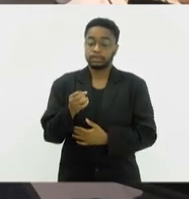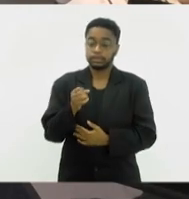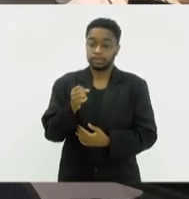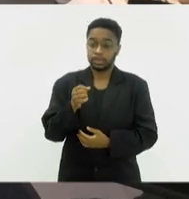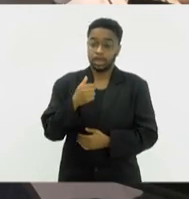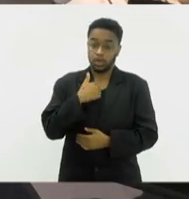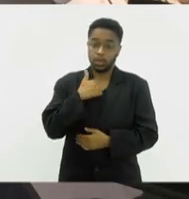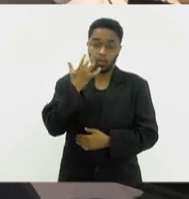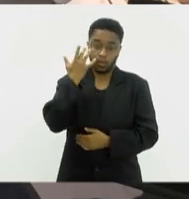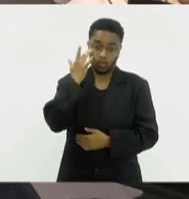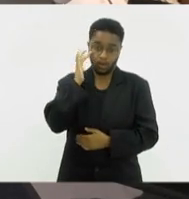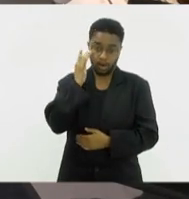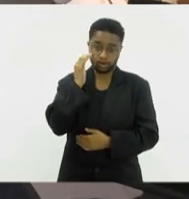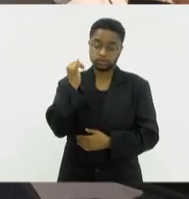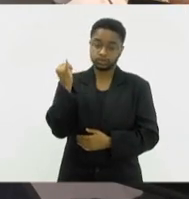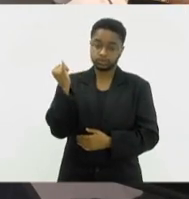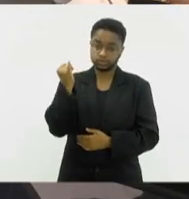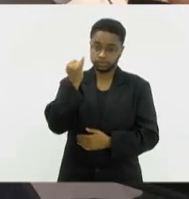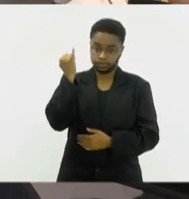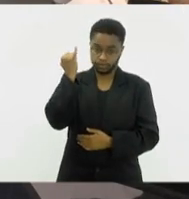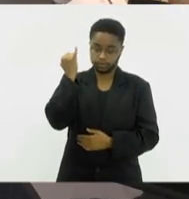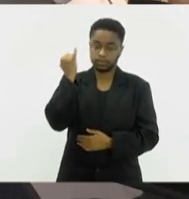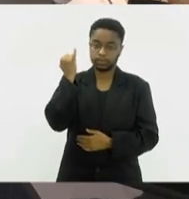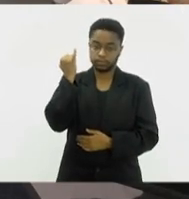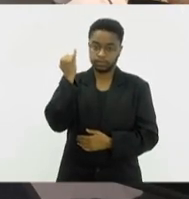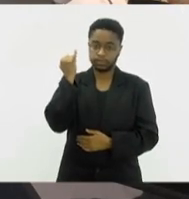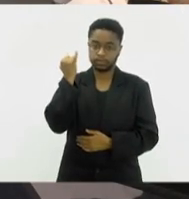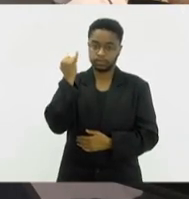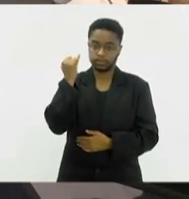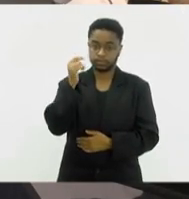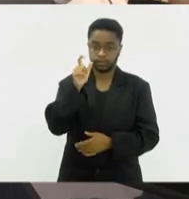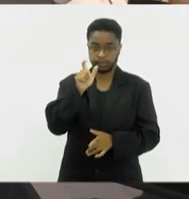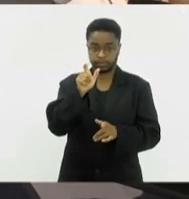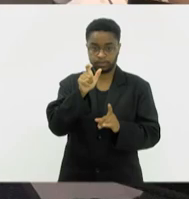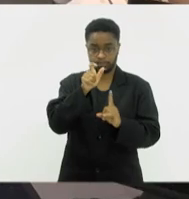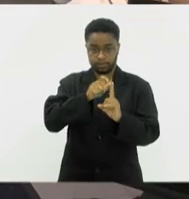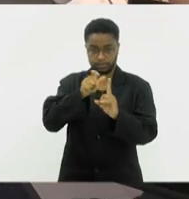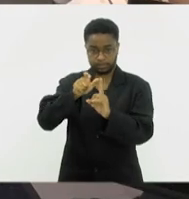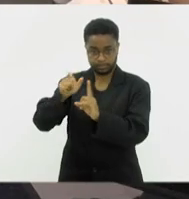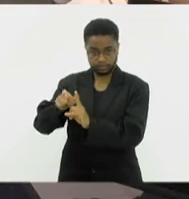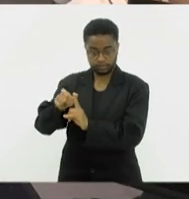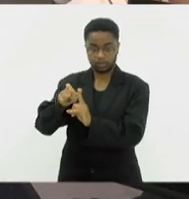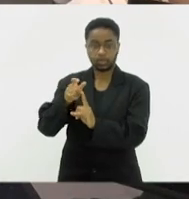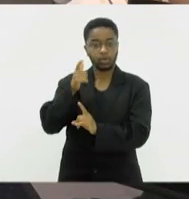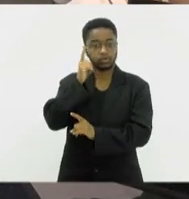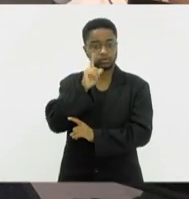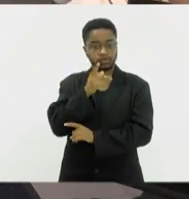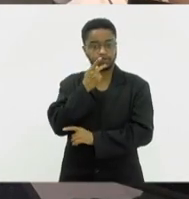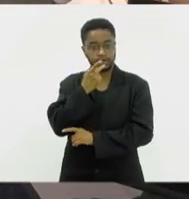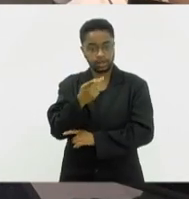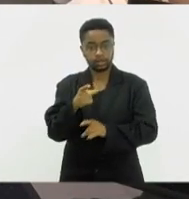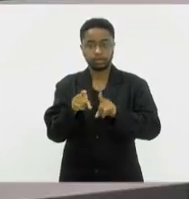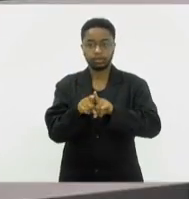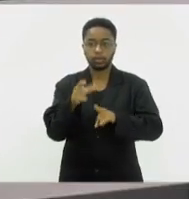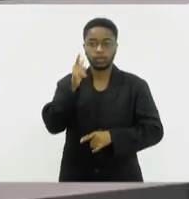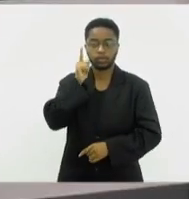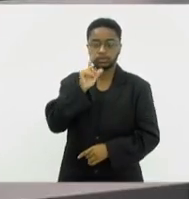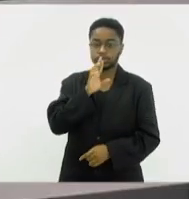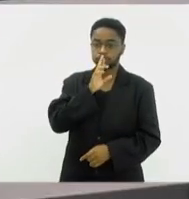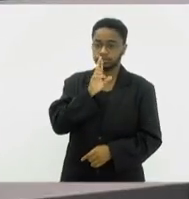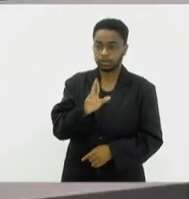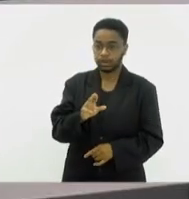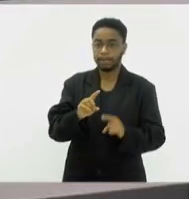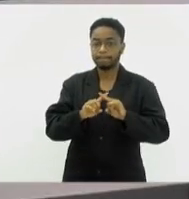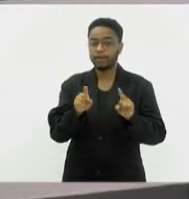eu acho importante os candidatos poderem, né, expor e responder. Mas também você tem